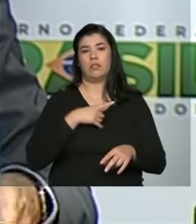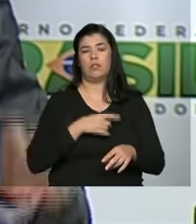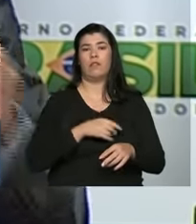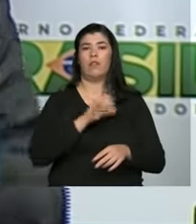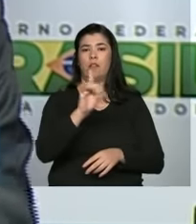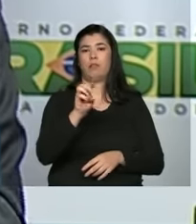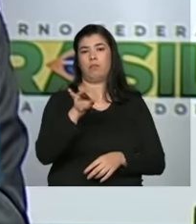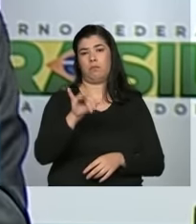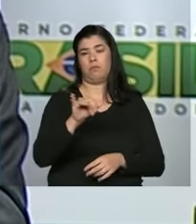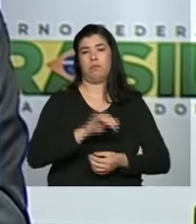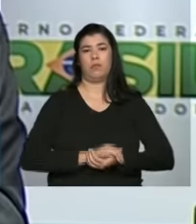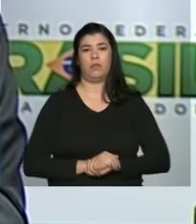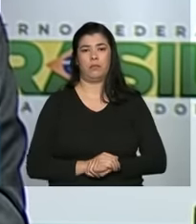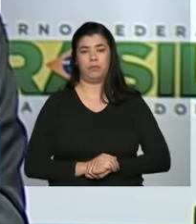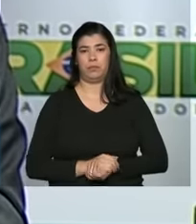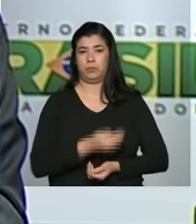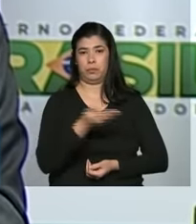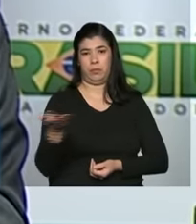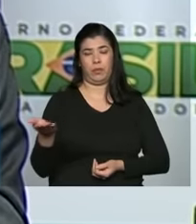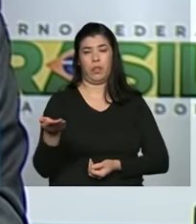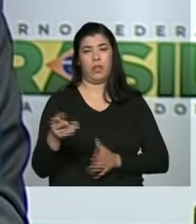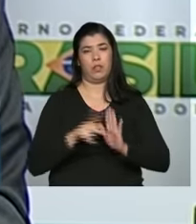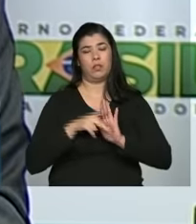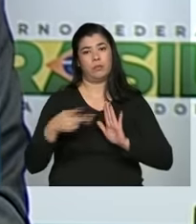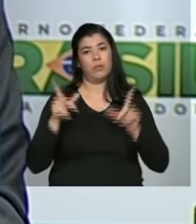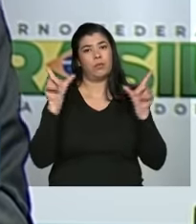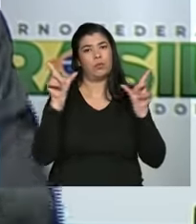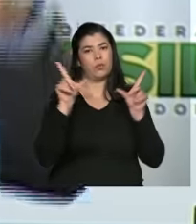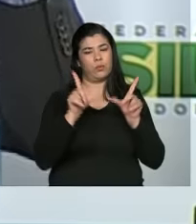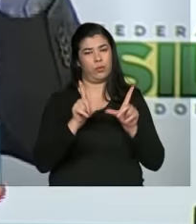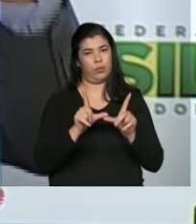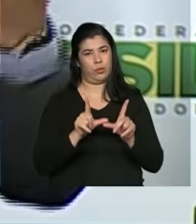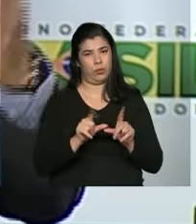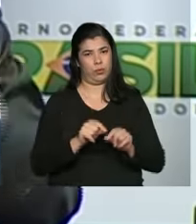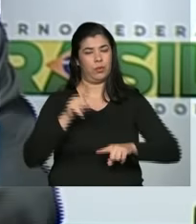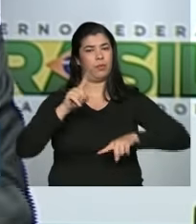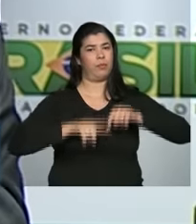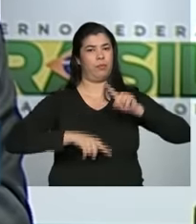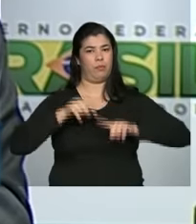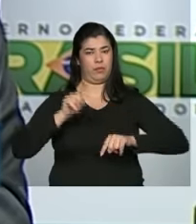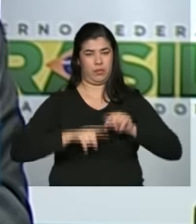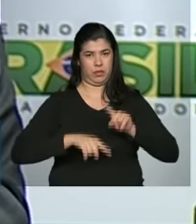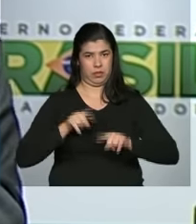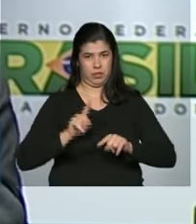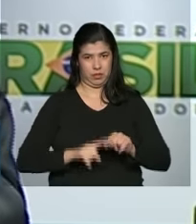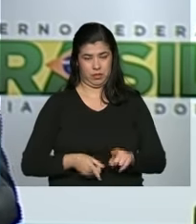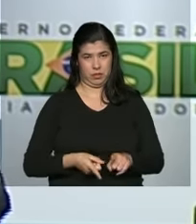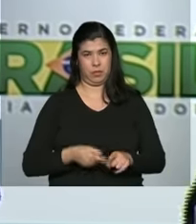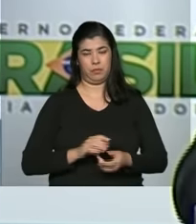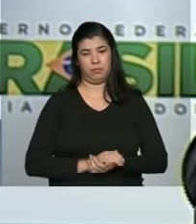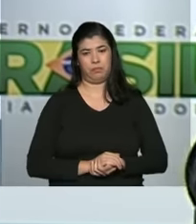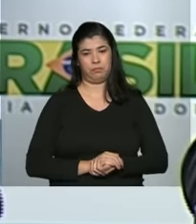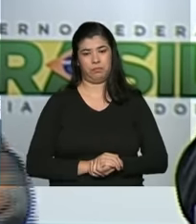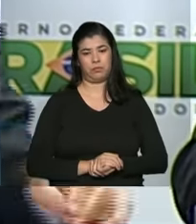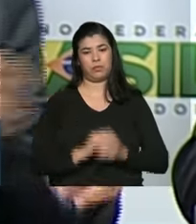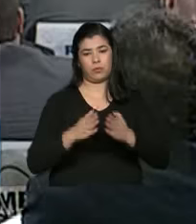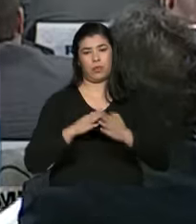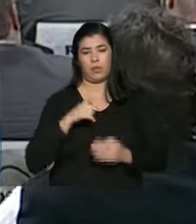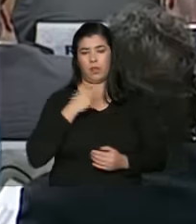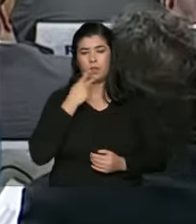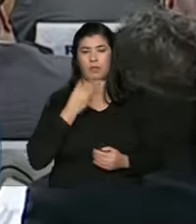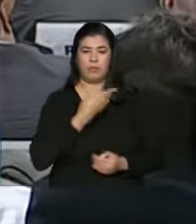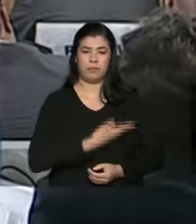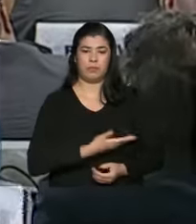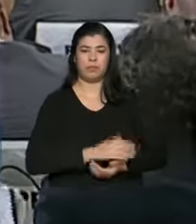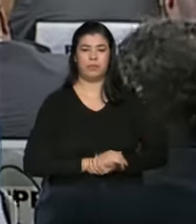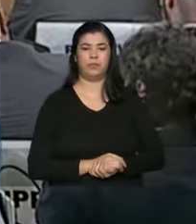implantáveis eram essas a em síntese de um material né baraldo Por